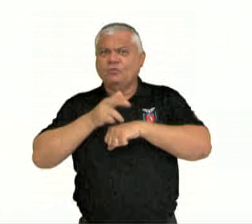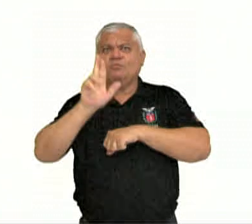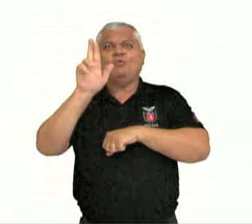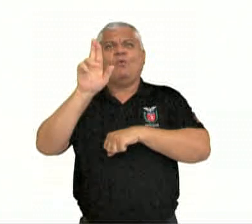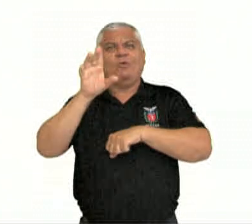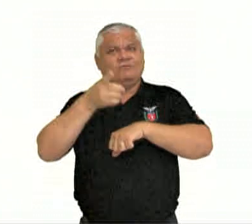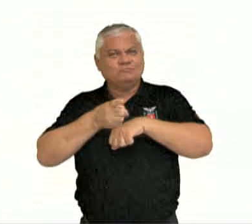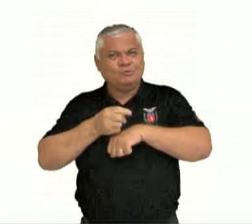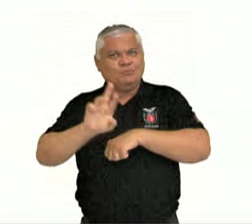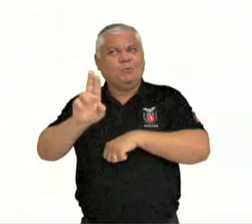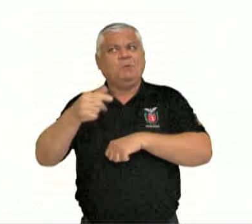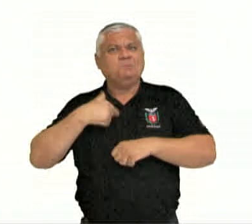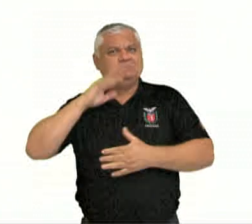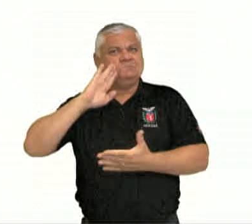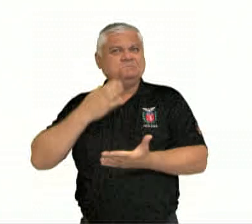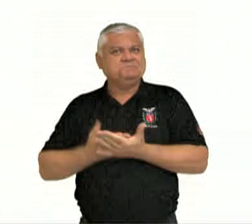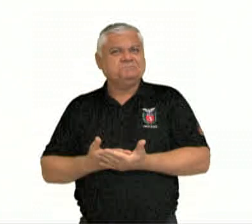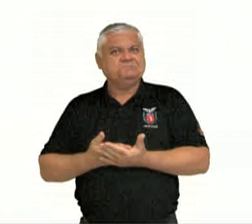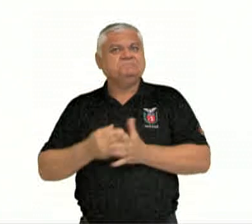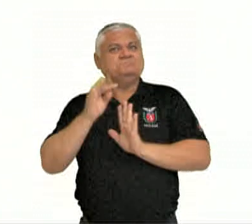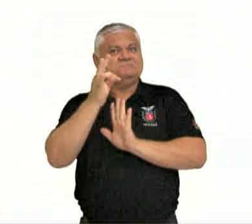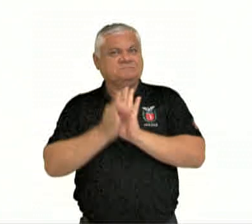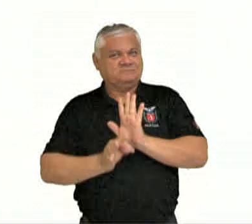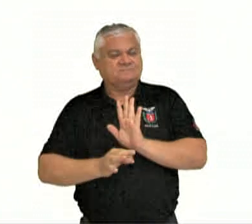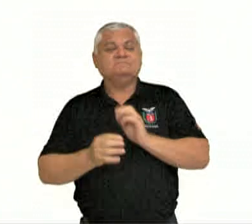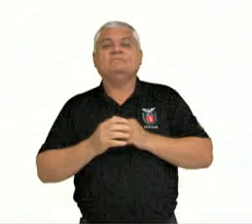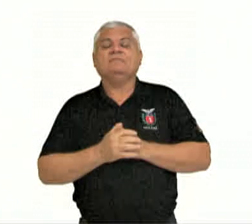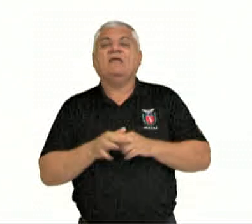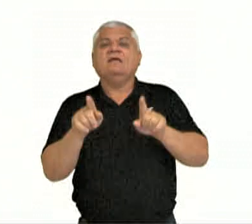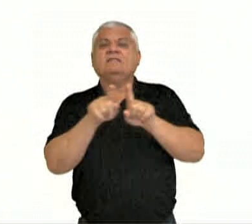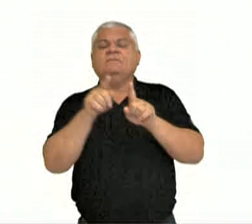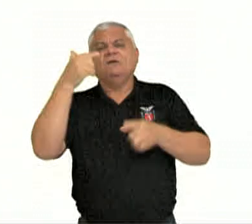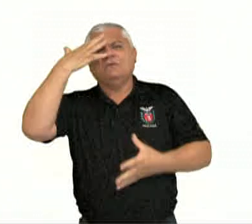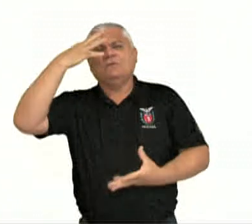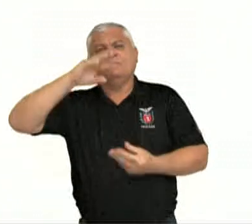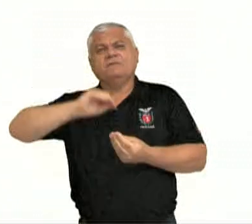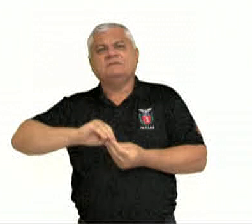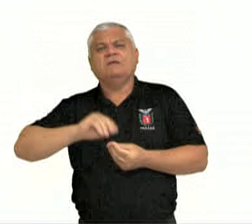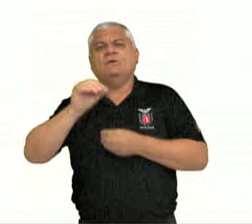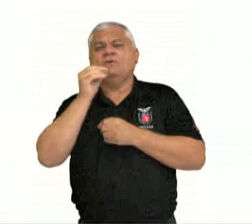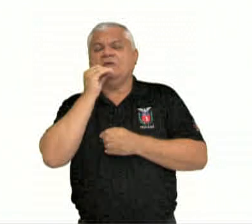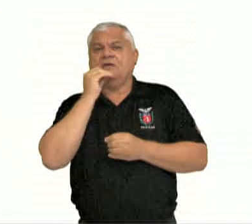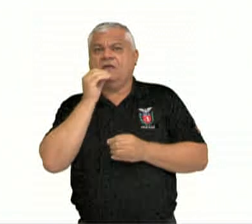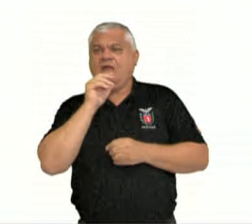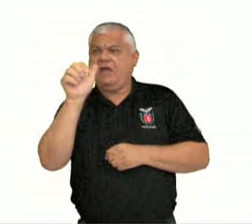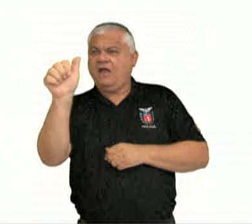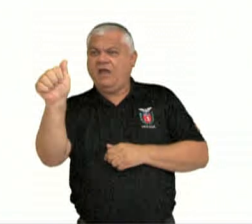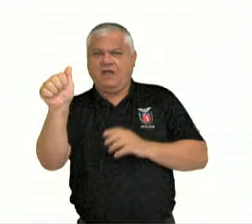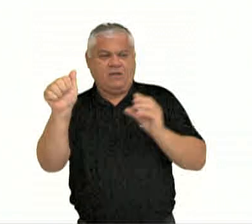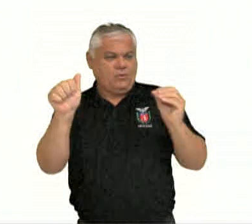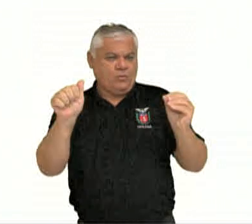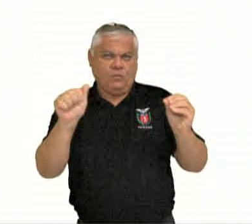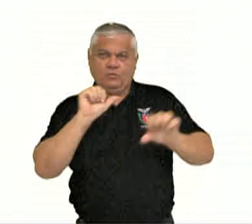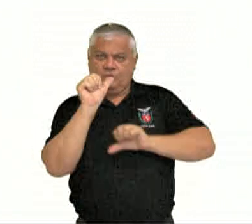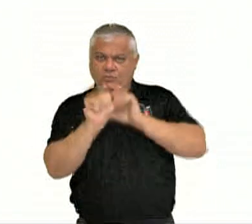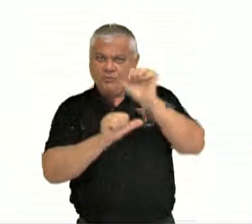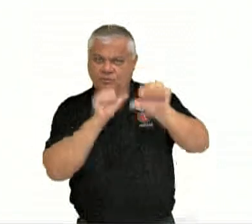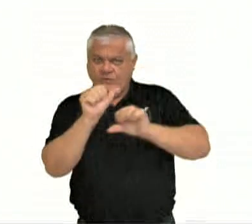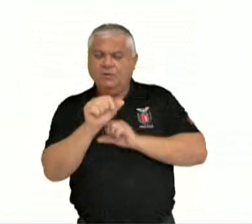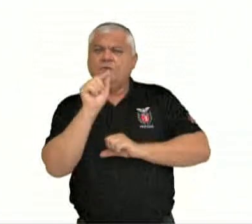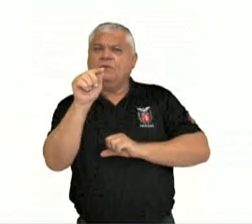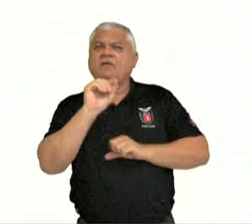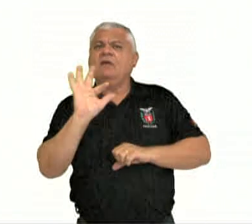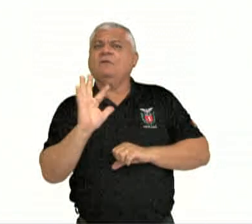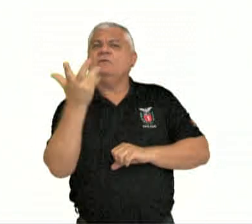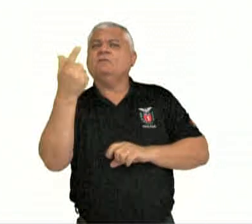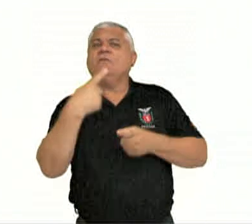dar credibilidade ao texto. Podemos compreender que a troca do gênero do adjetivo aconteceu